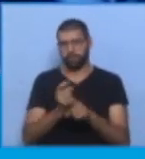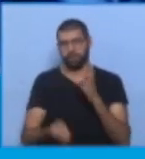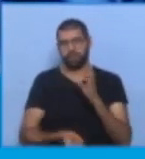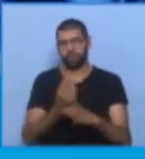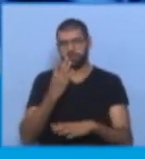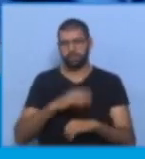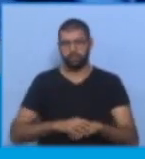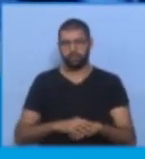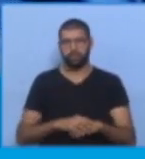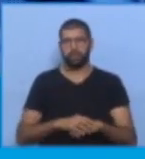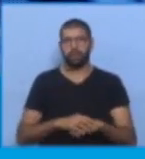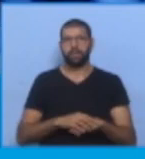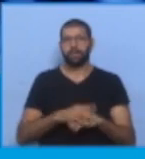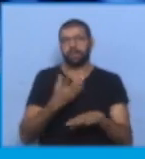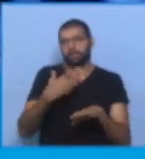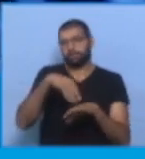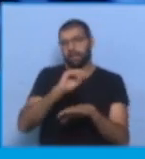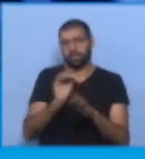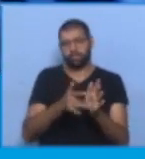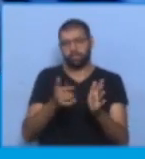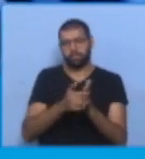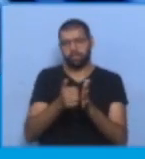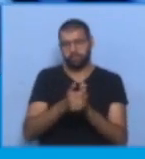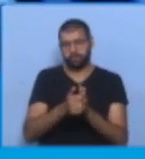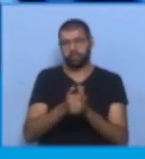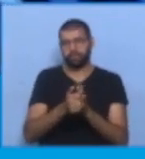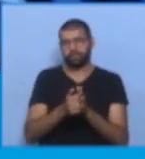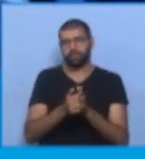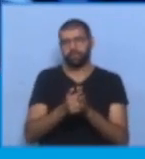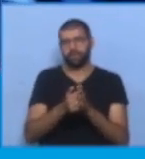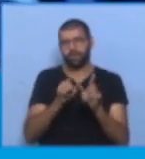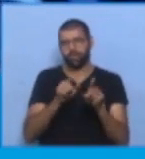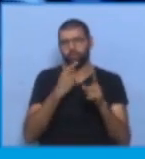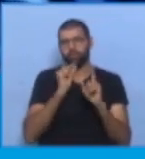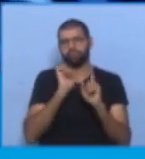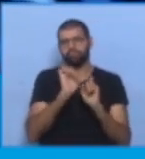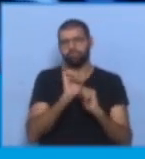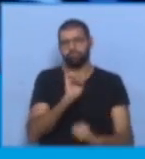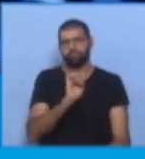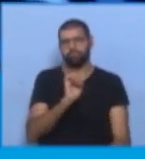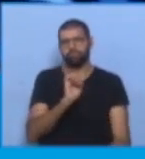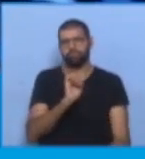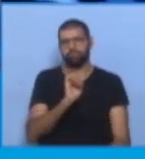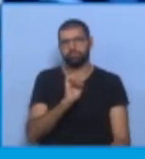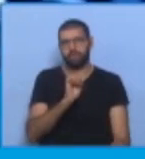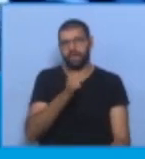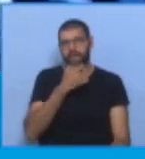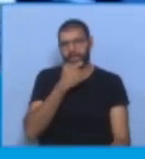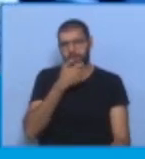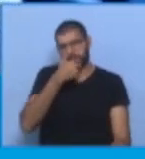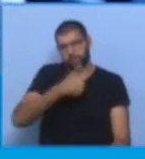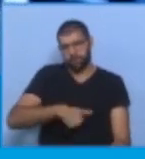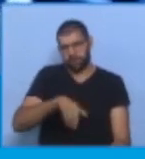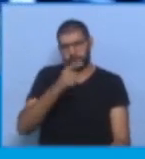criação extrabíblicas são reconhecidamente designadas pelos conhecedores